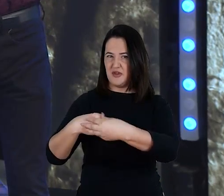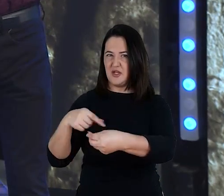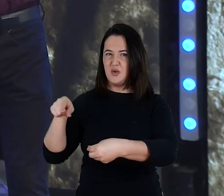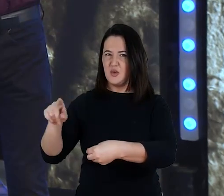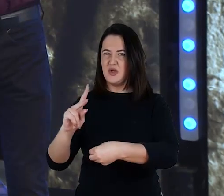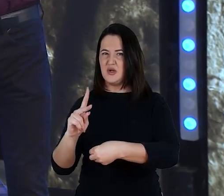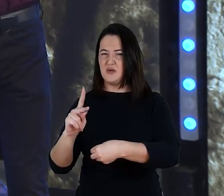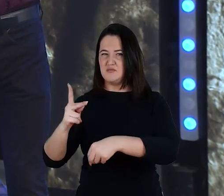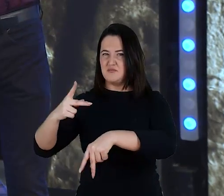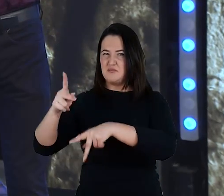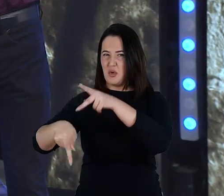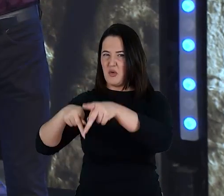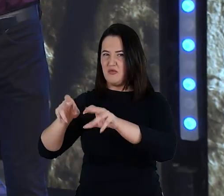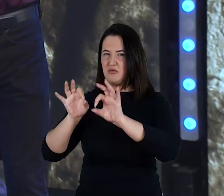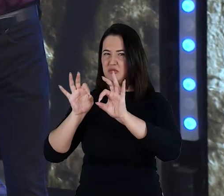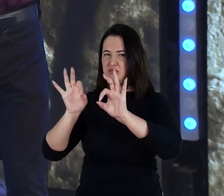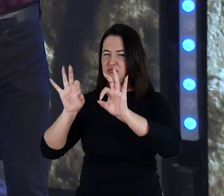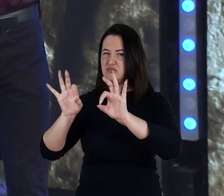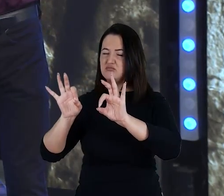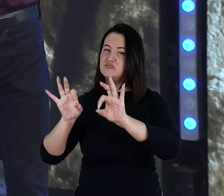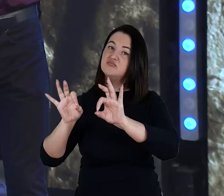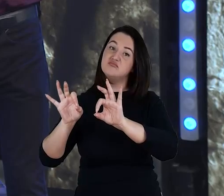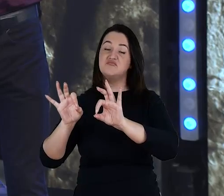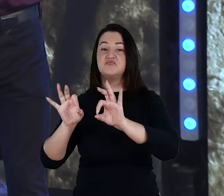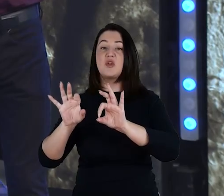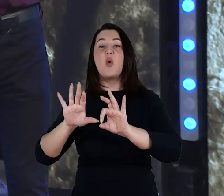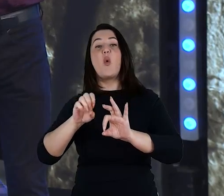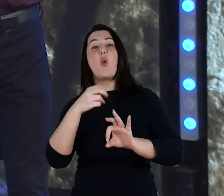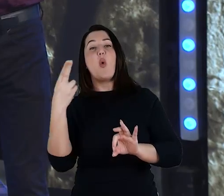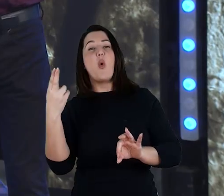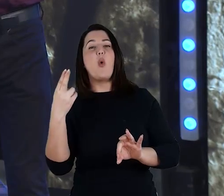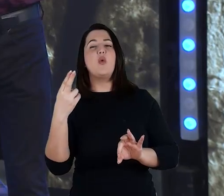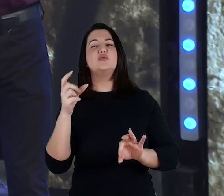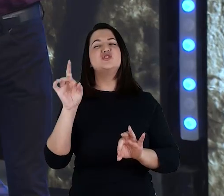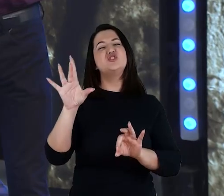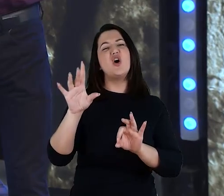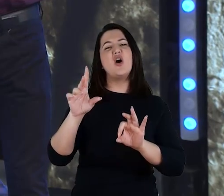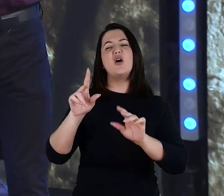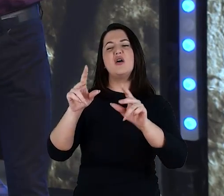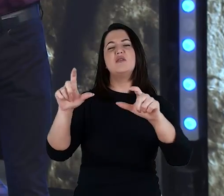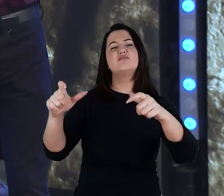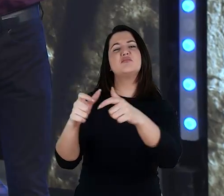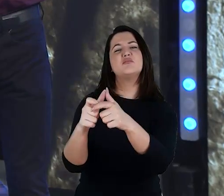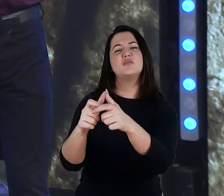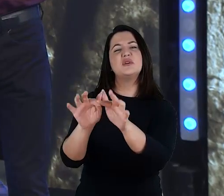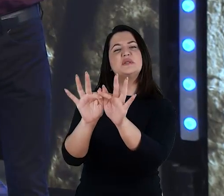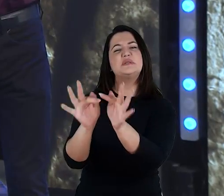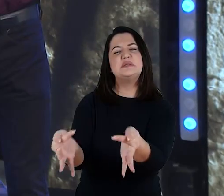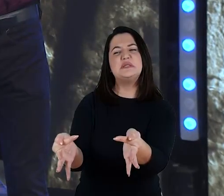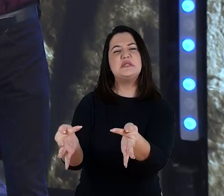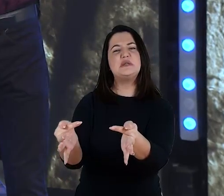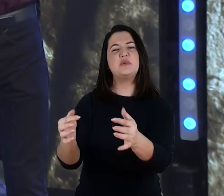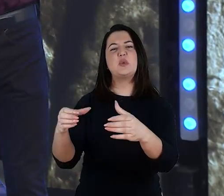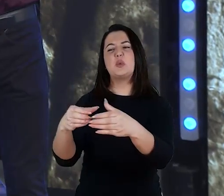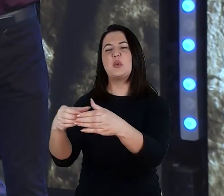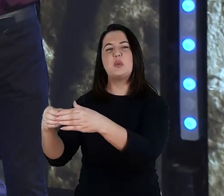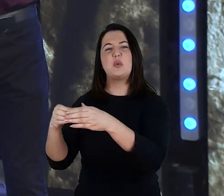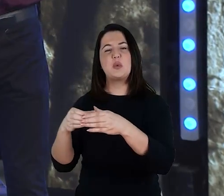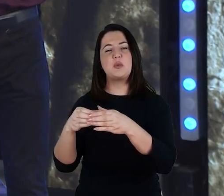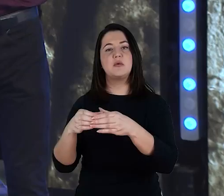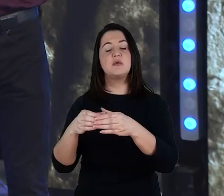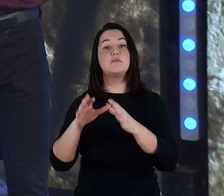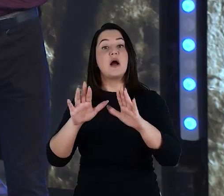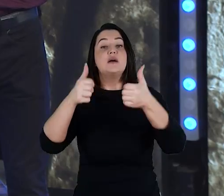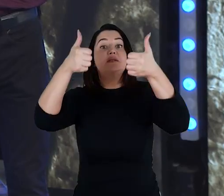limitou a falar apenas de alguns povos tribais ali do entorno dos hebreus, ali de Canaã, mas não fala nada do